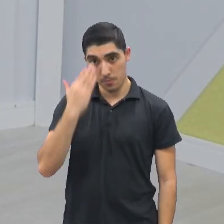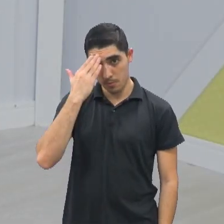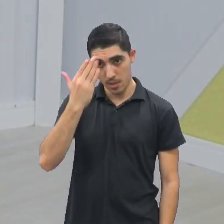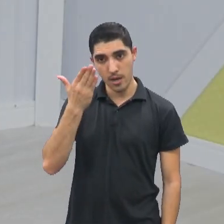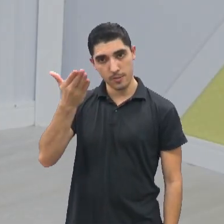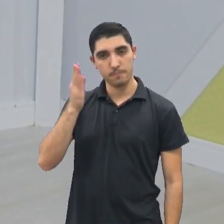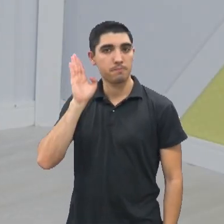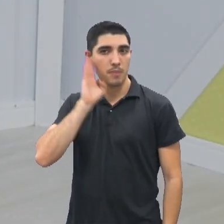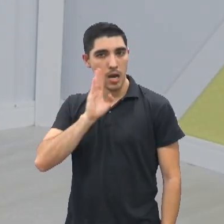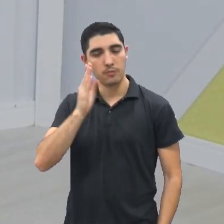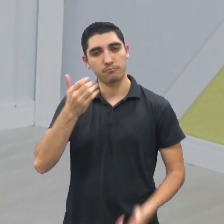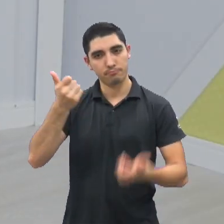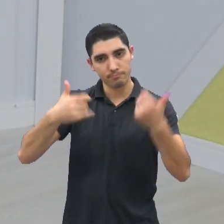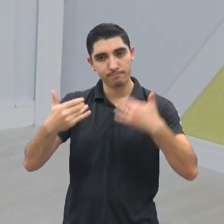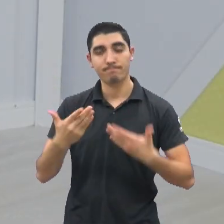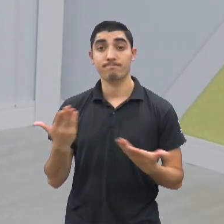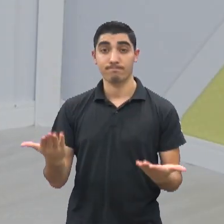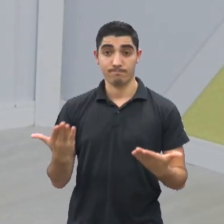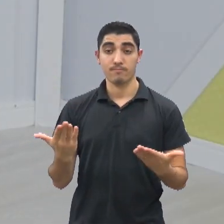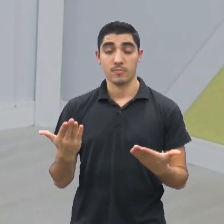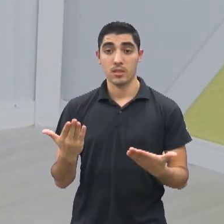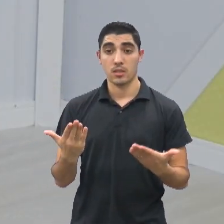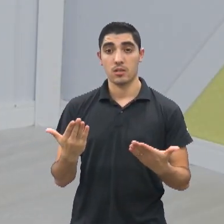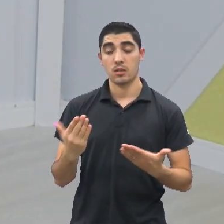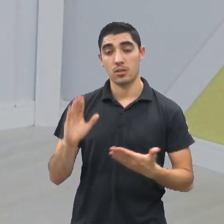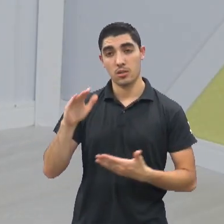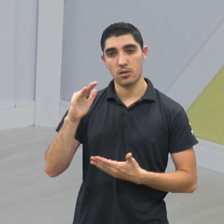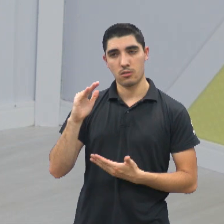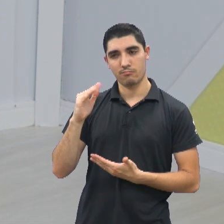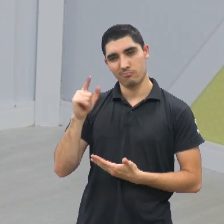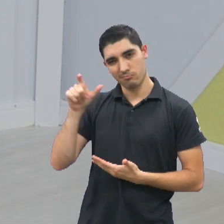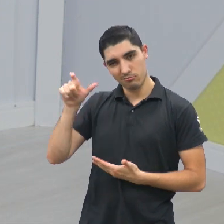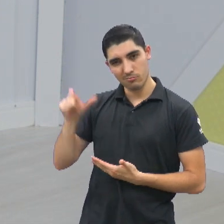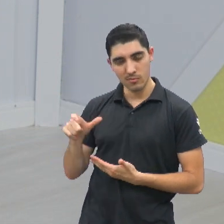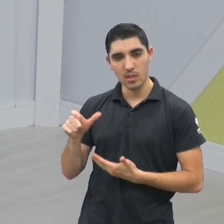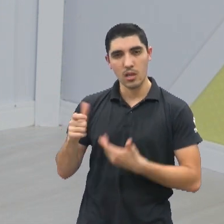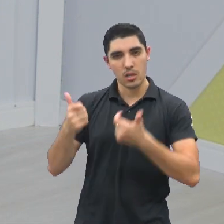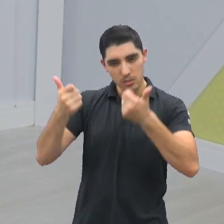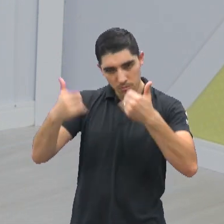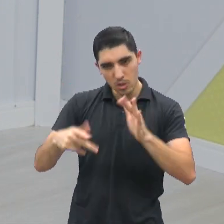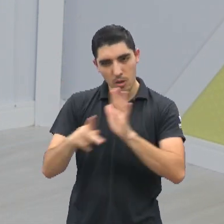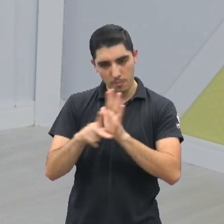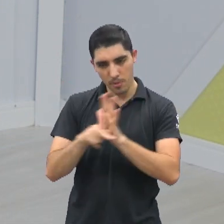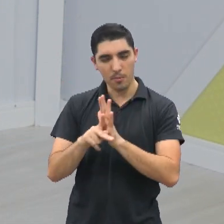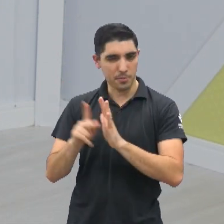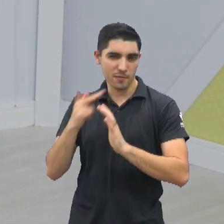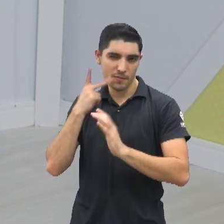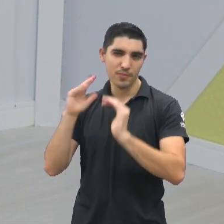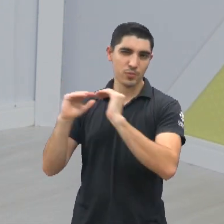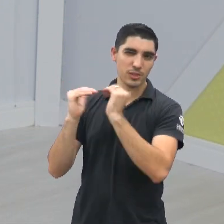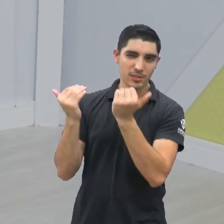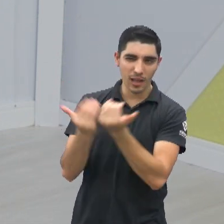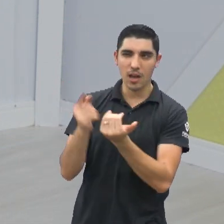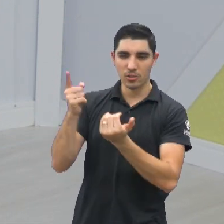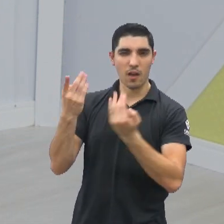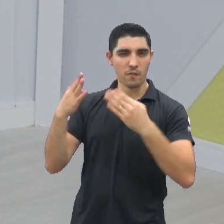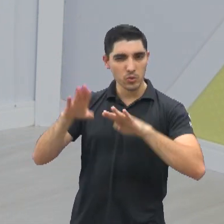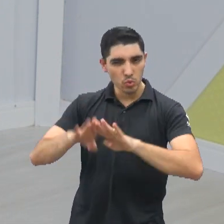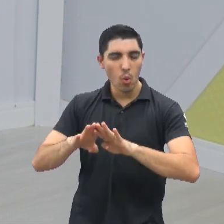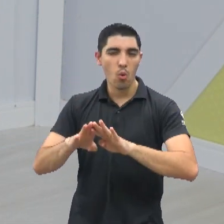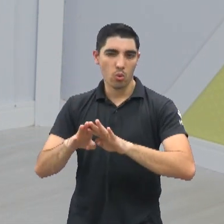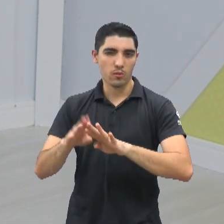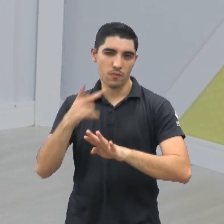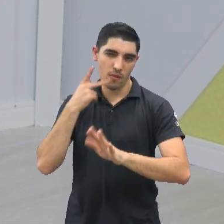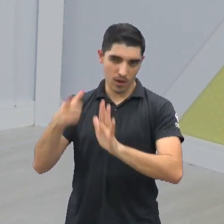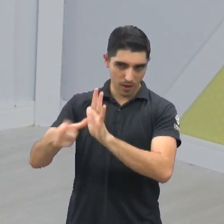informações Brunão vamos por ordem cronológica o Paulo trouxe informação do Martins Pereira isso acaba sendo naturalia como próprio Paulo